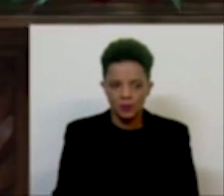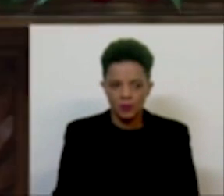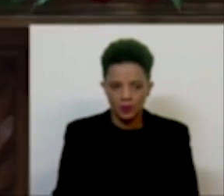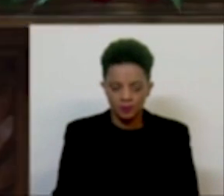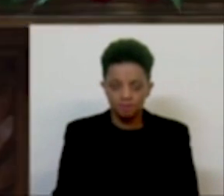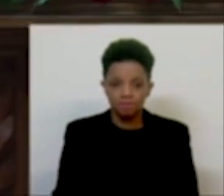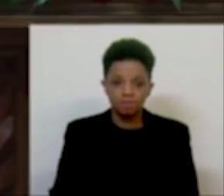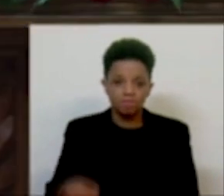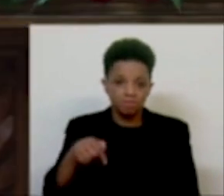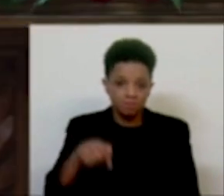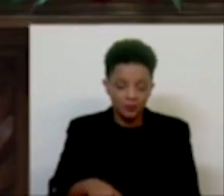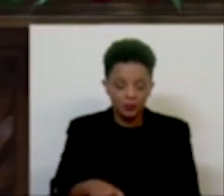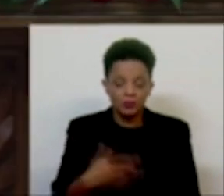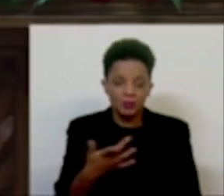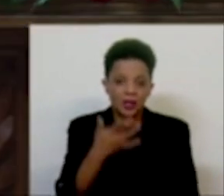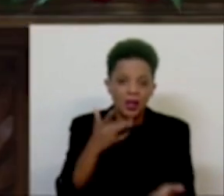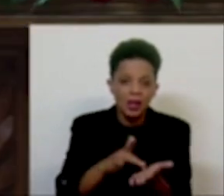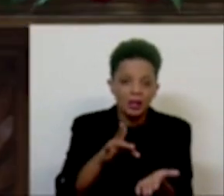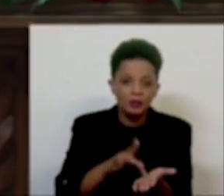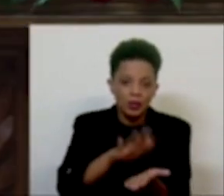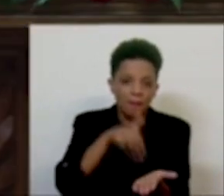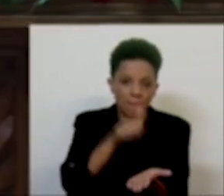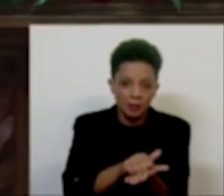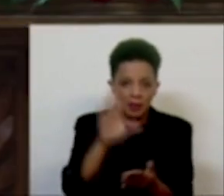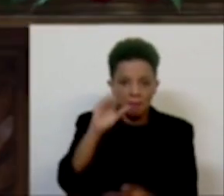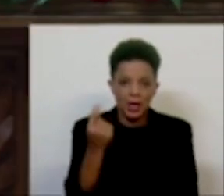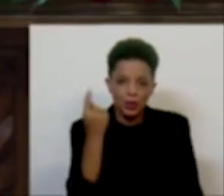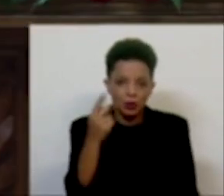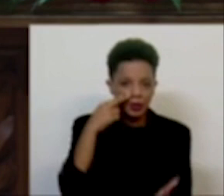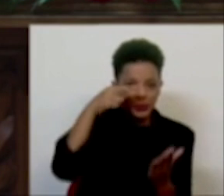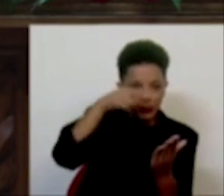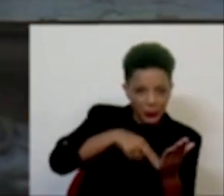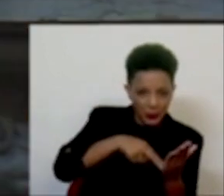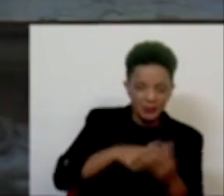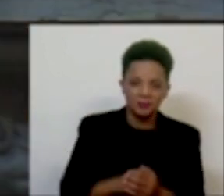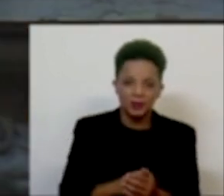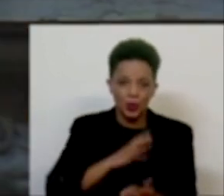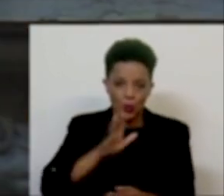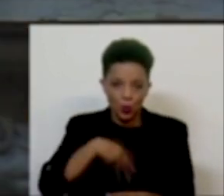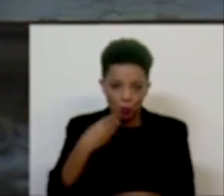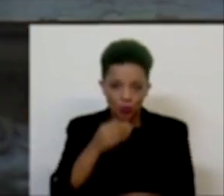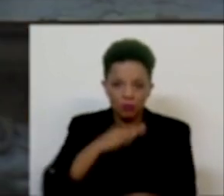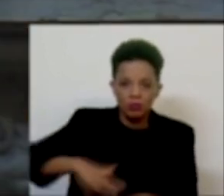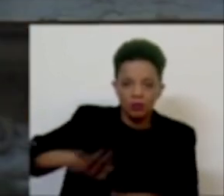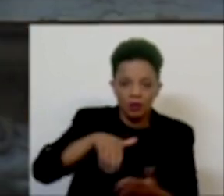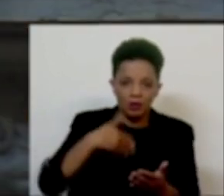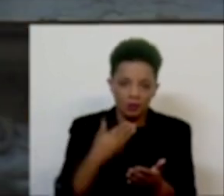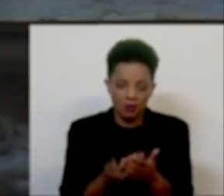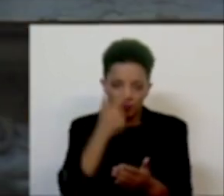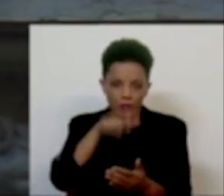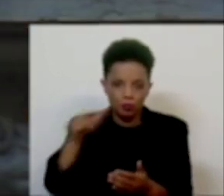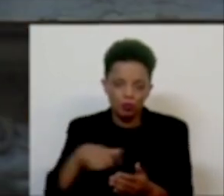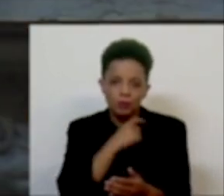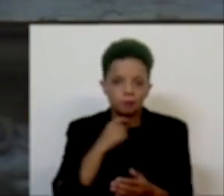Estamos em dia de citações bíblicas, portanto vai mais uma. Como o conjunto do mundo terreno para o Eclesiastes,